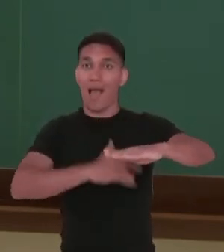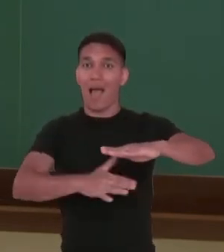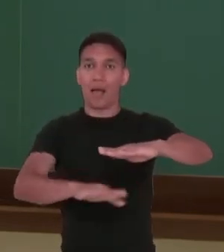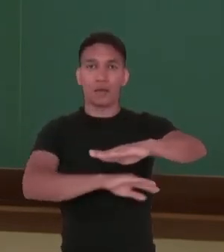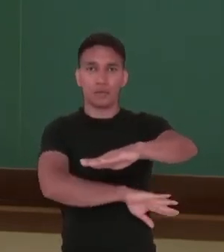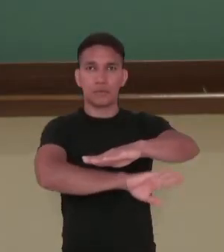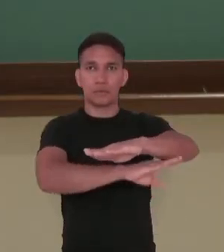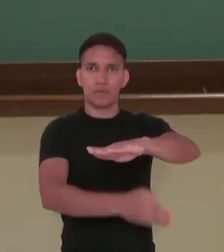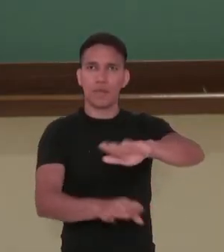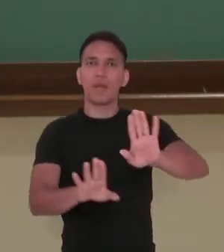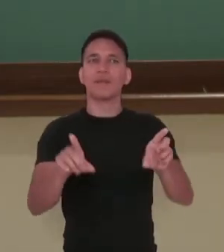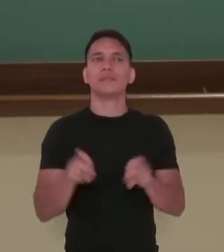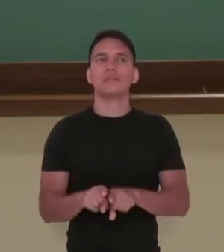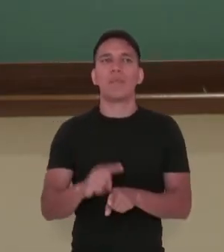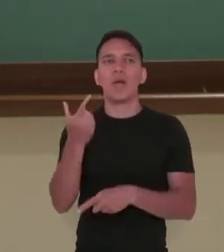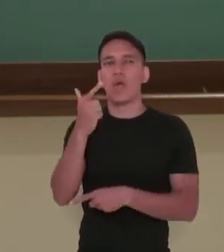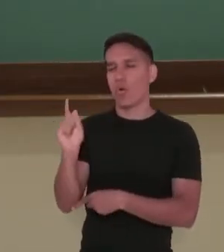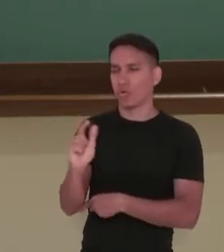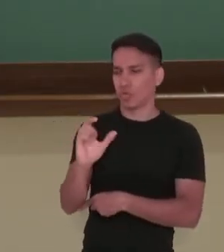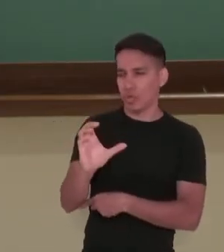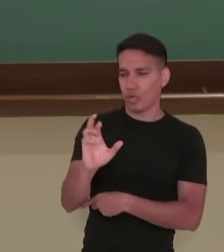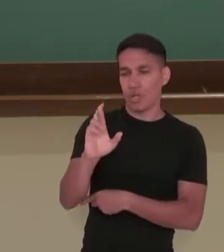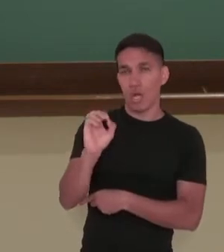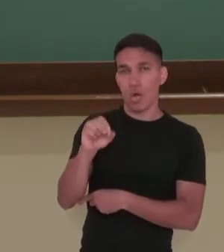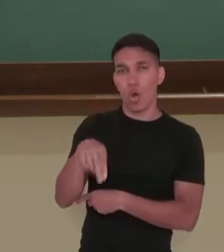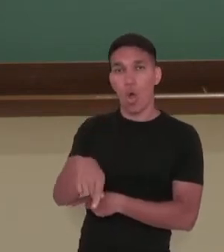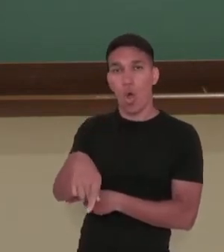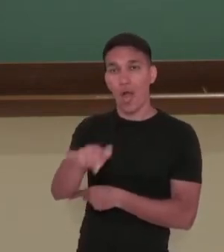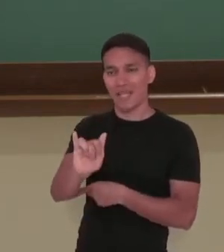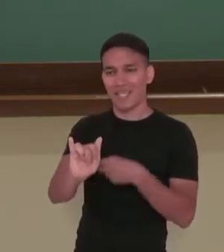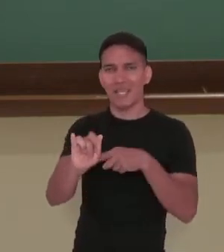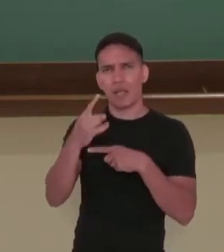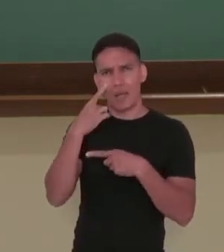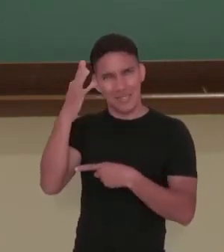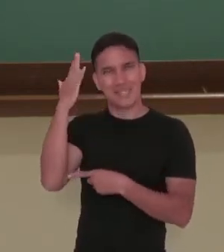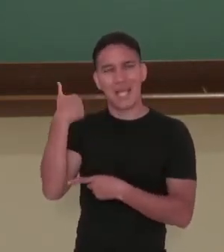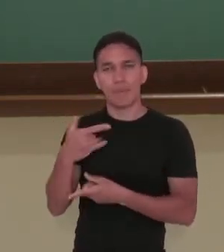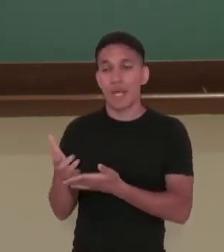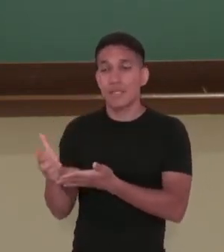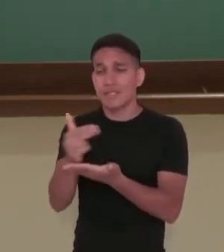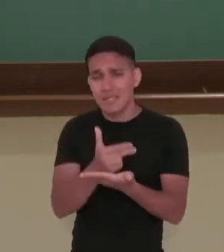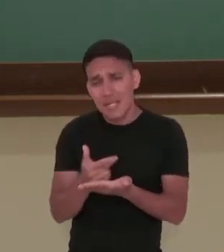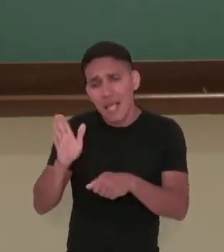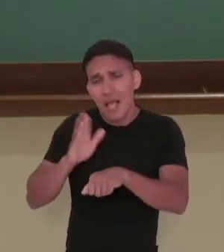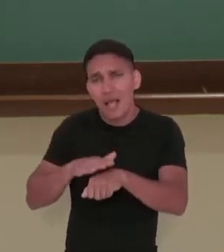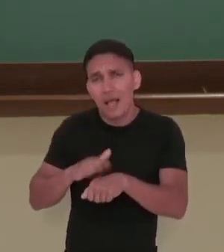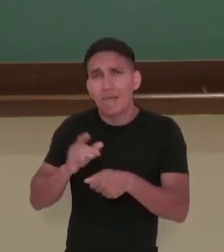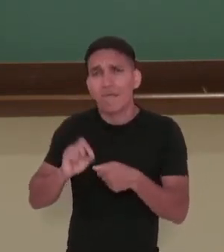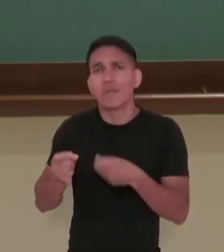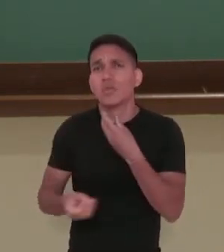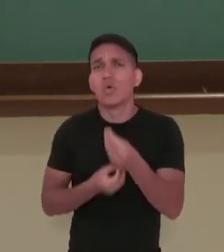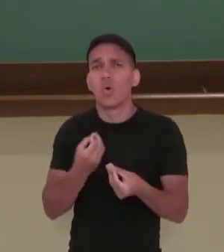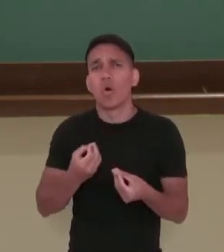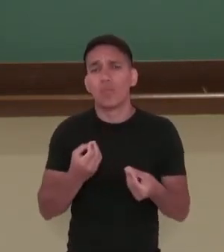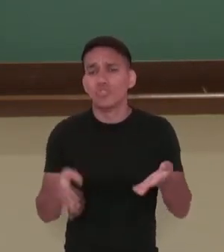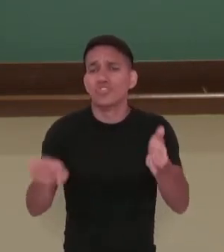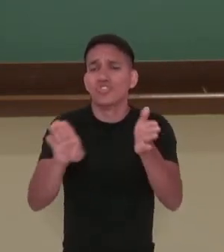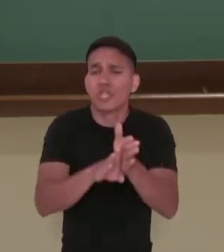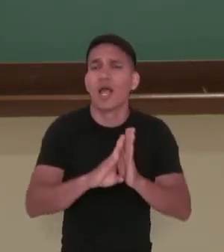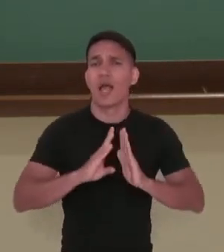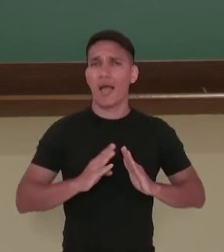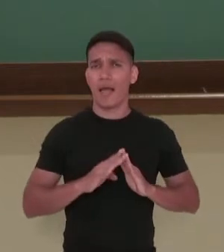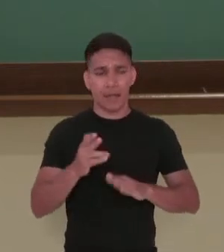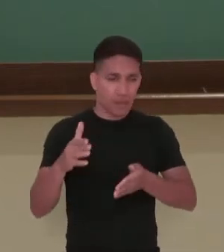croquis, sabe aquele desenhinho que você faz, assim, explicar para o teu amigo ou para a tua amiga como chega na sua casa? Aí você desenha